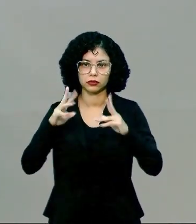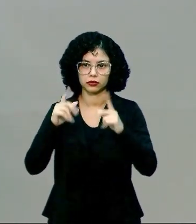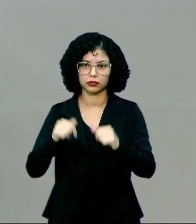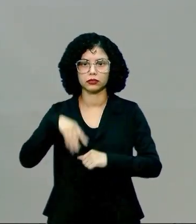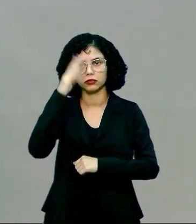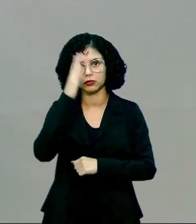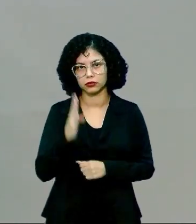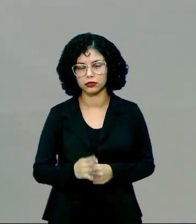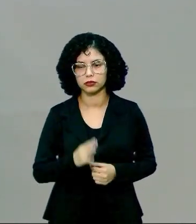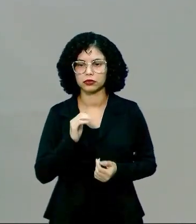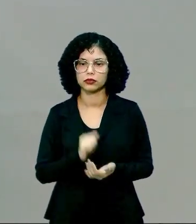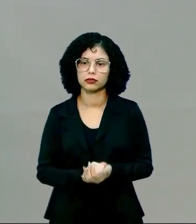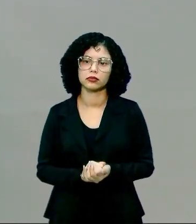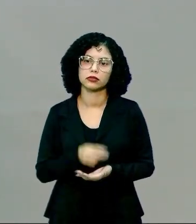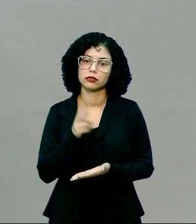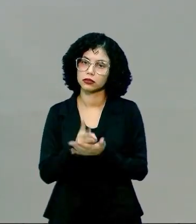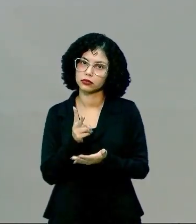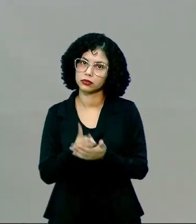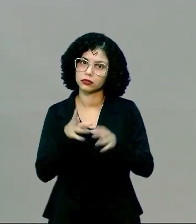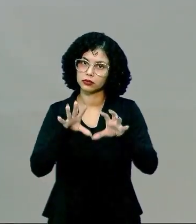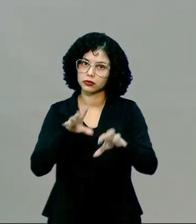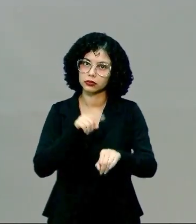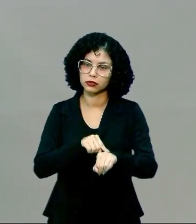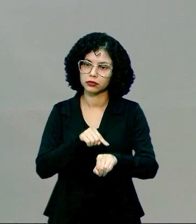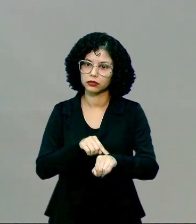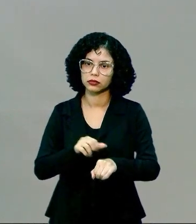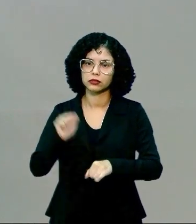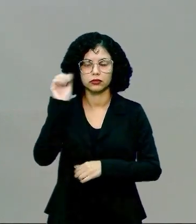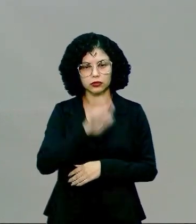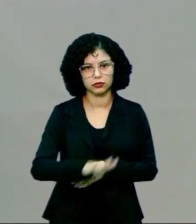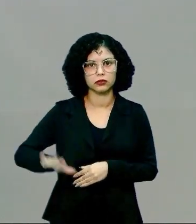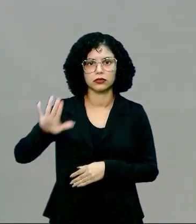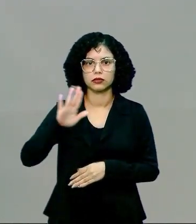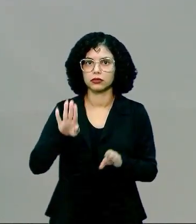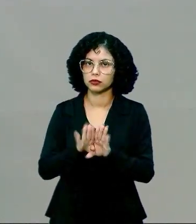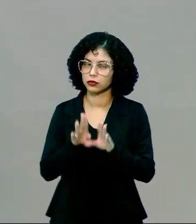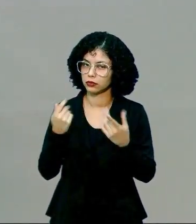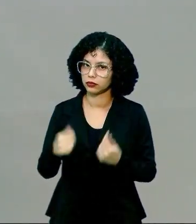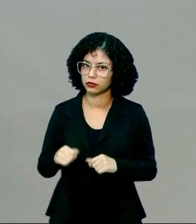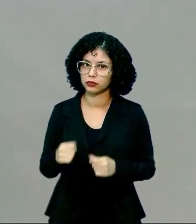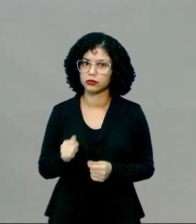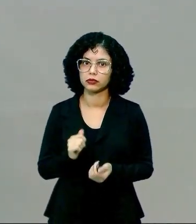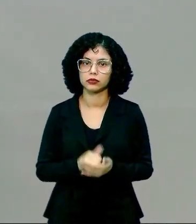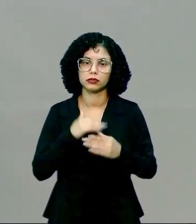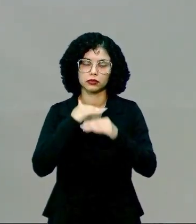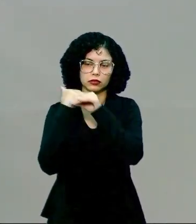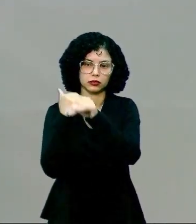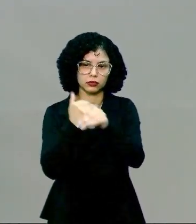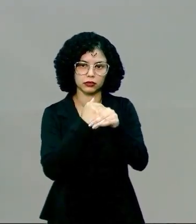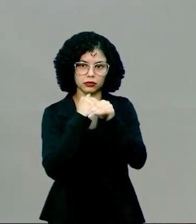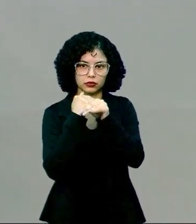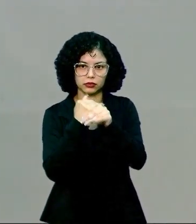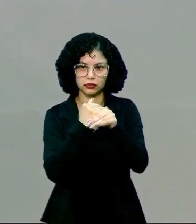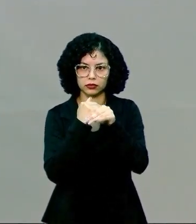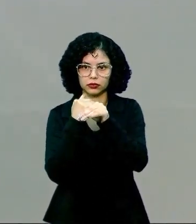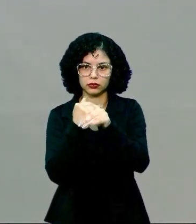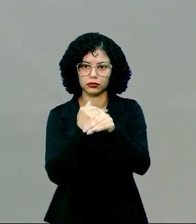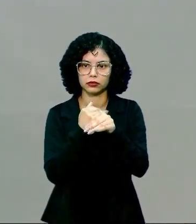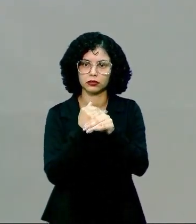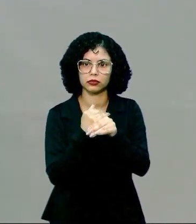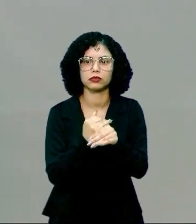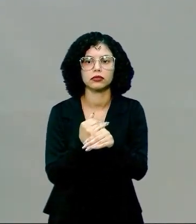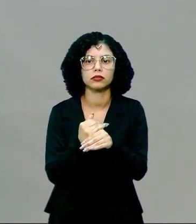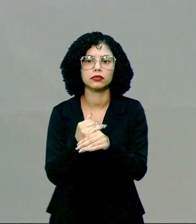brasileiros. Ao mesmo tempo que ele é universal, ele deve ser igualitário,